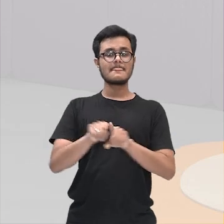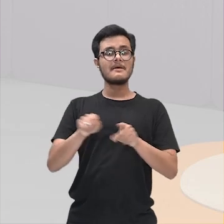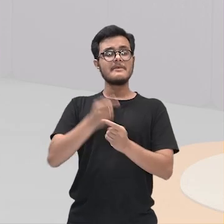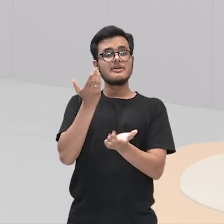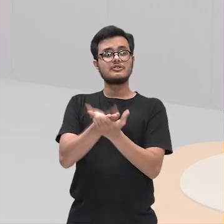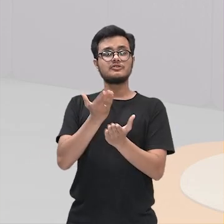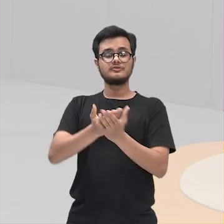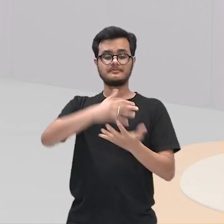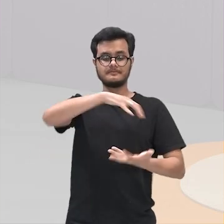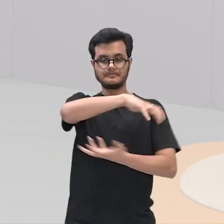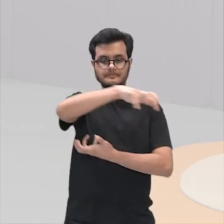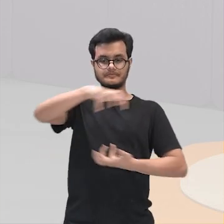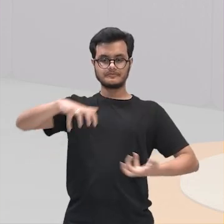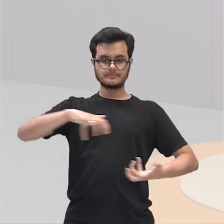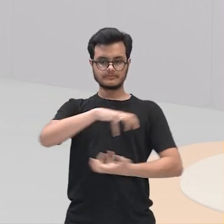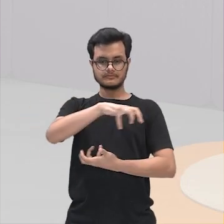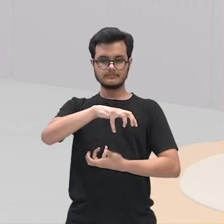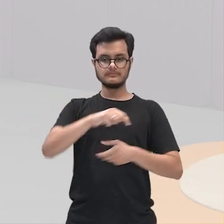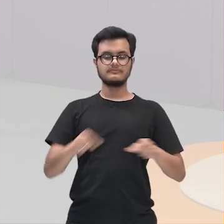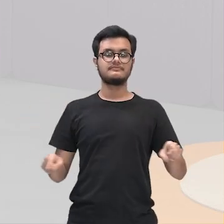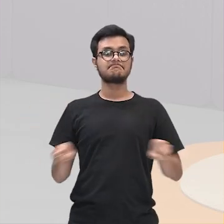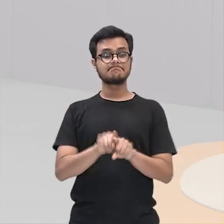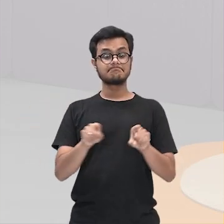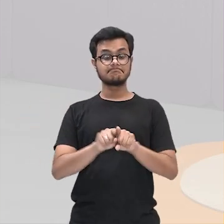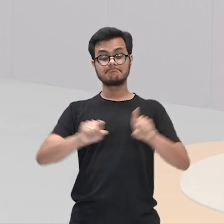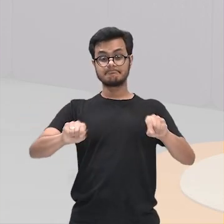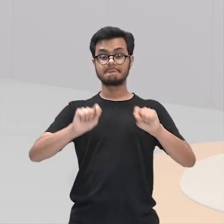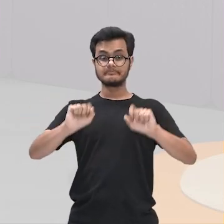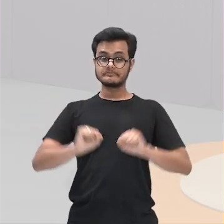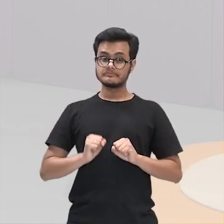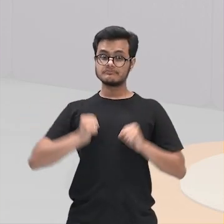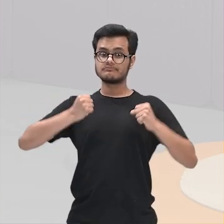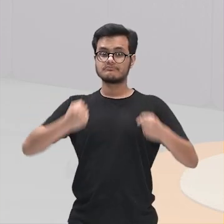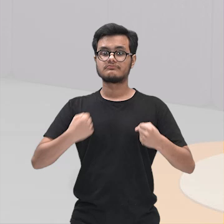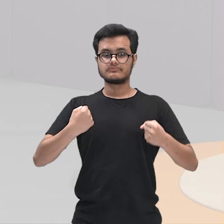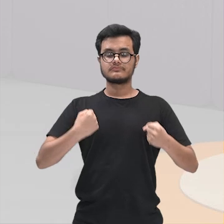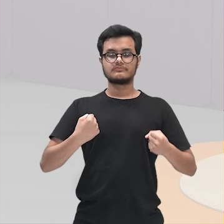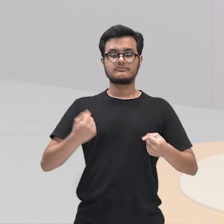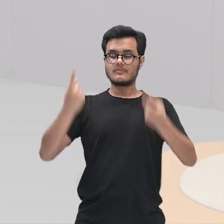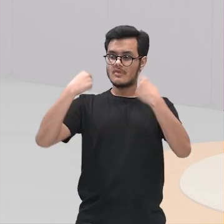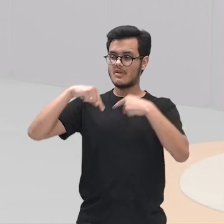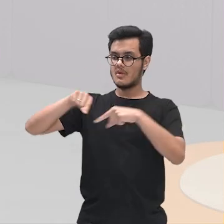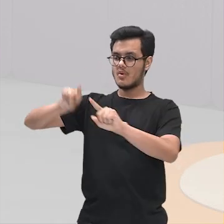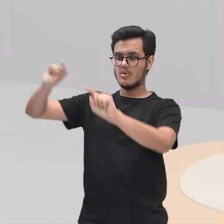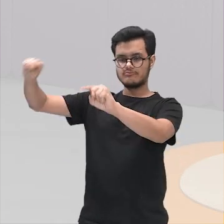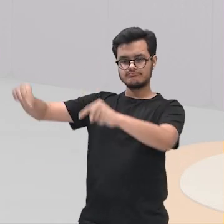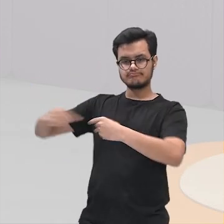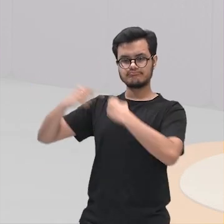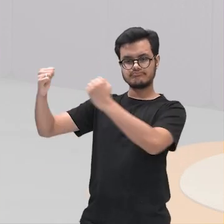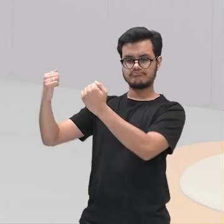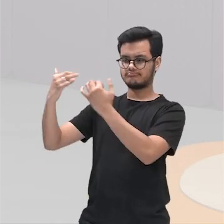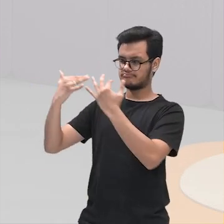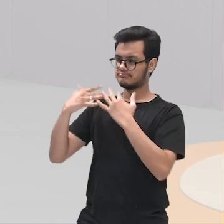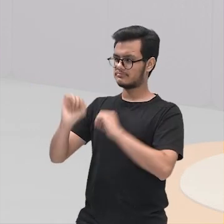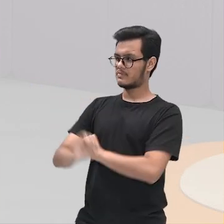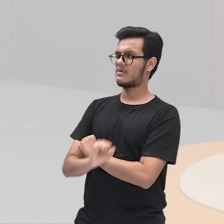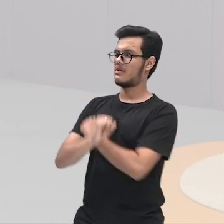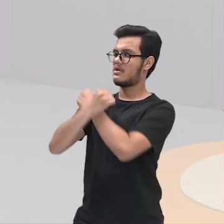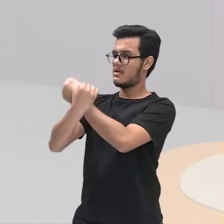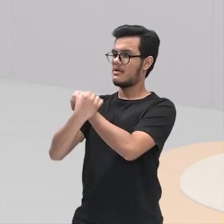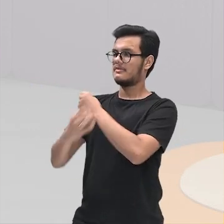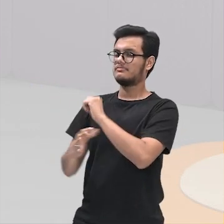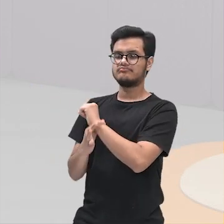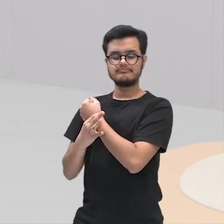astronomia. Também vamos ver aí uma resistência bizantina muito forte na defesa